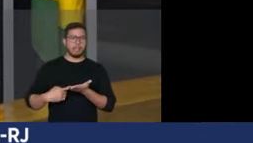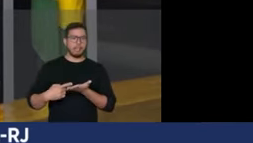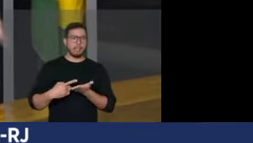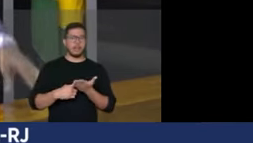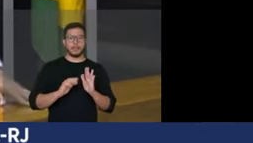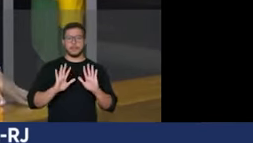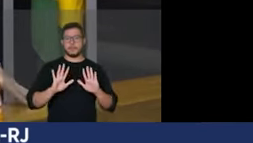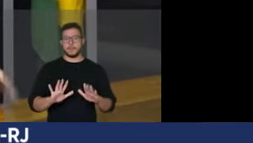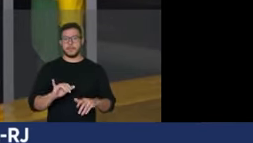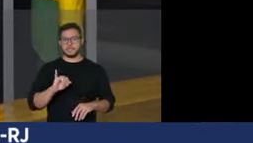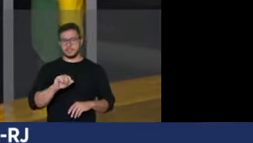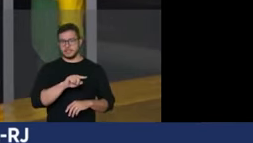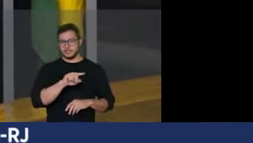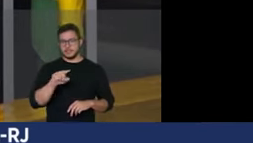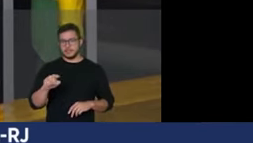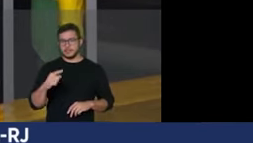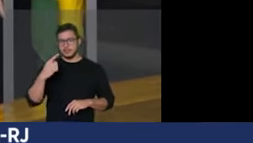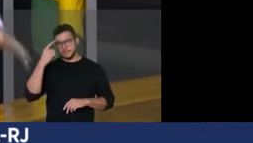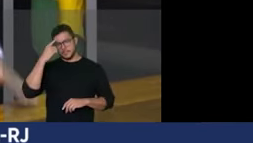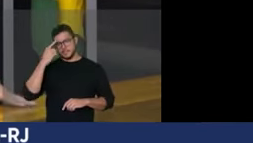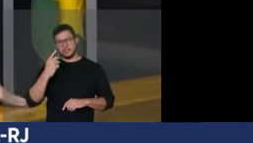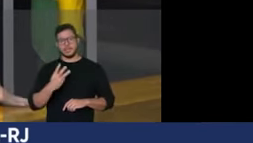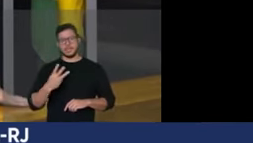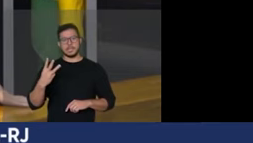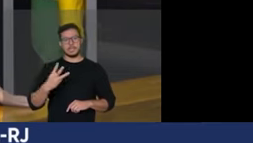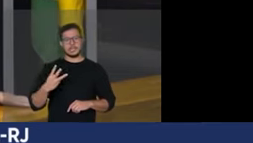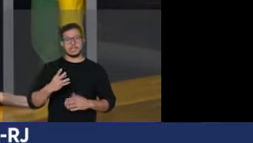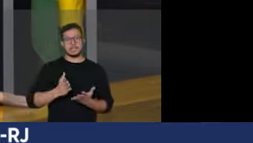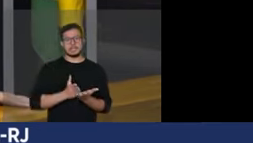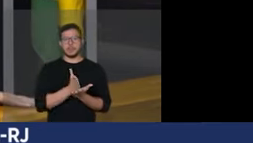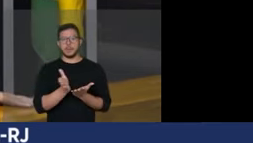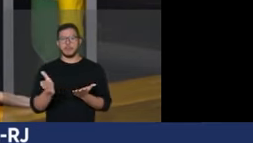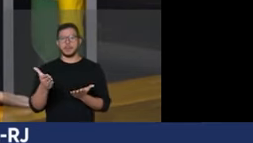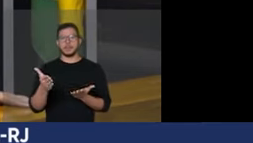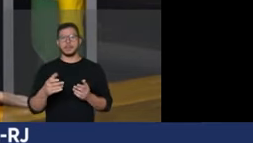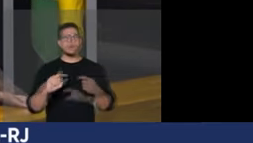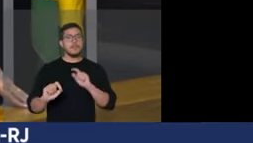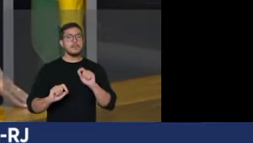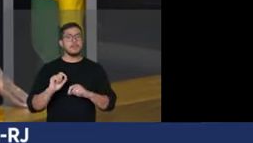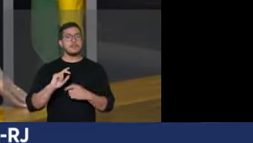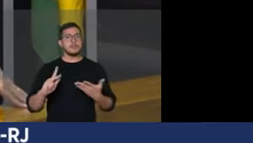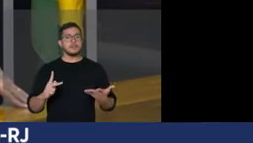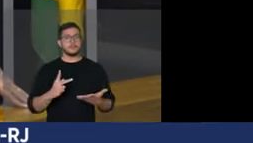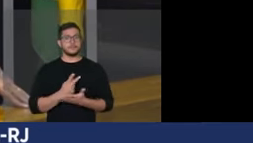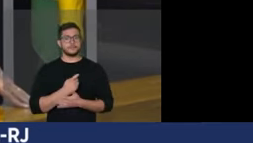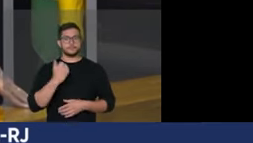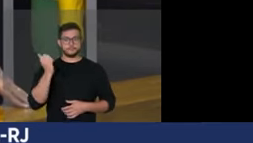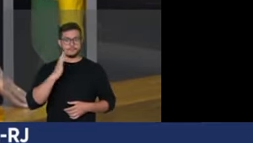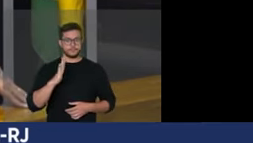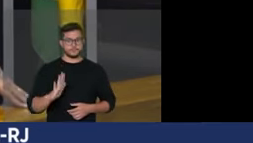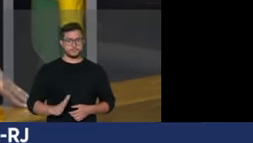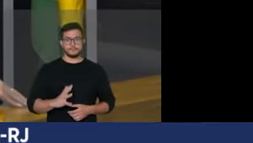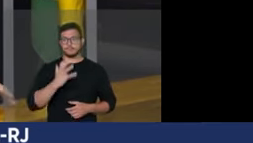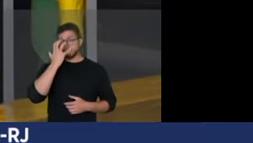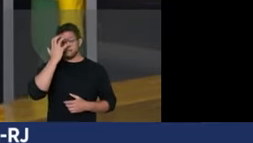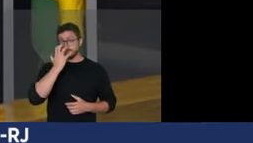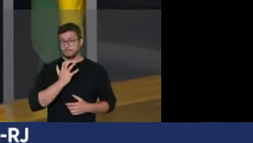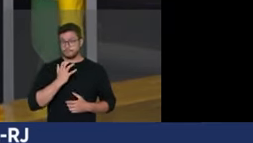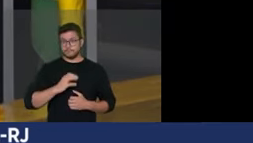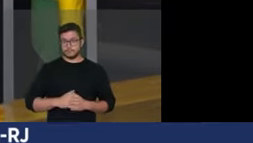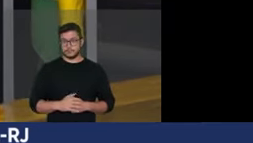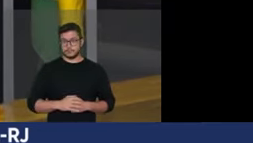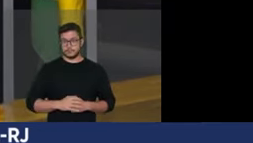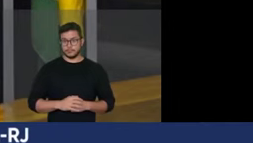fala de terceira via, para ele acabar com essa palhaçada, porque o que estamos vivendo no Brasil é grave, é sério. Existe